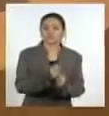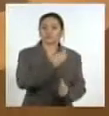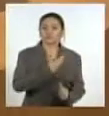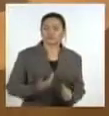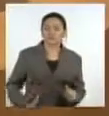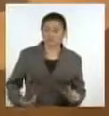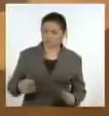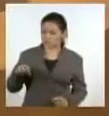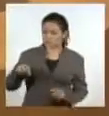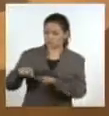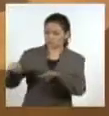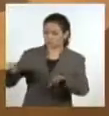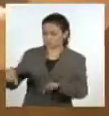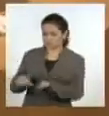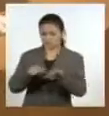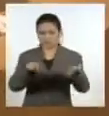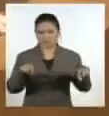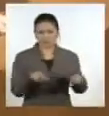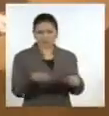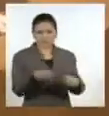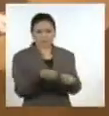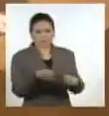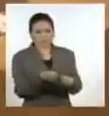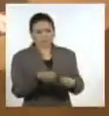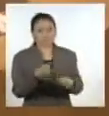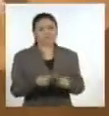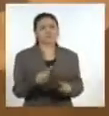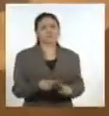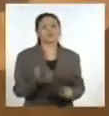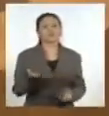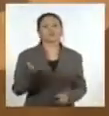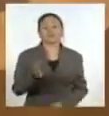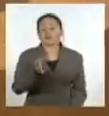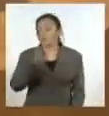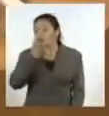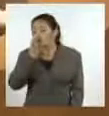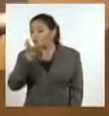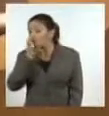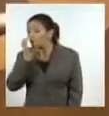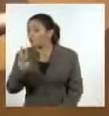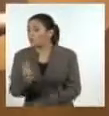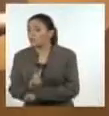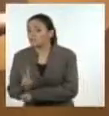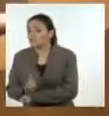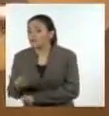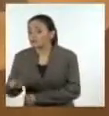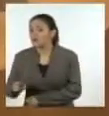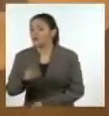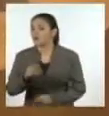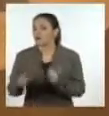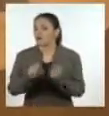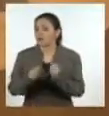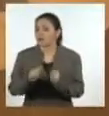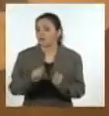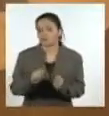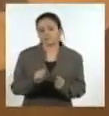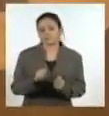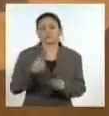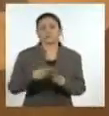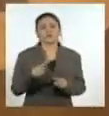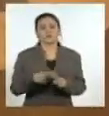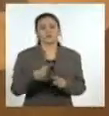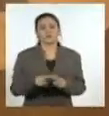administração quando o então deputado federal fosse eleito e assumisse o governo do Estado. Por quê? Porque não